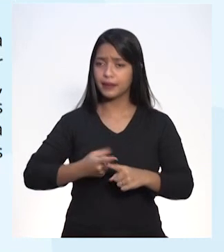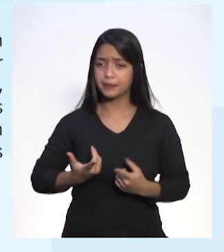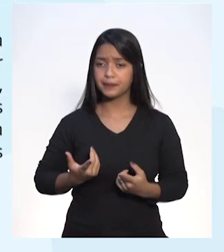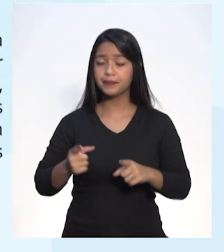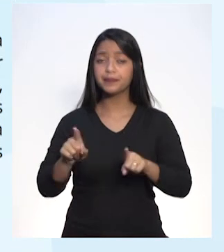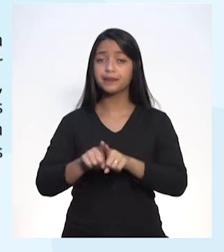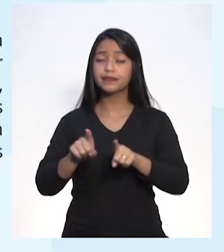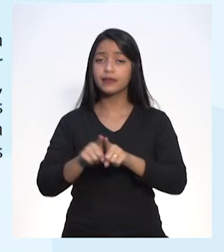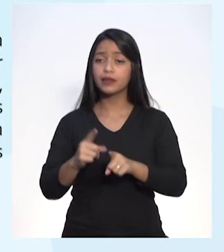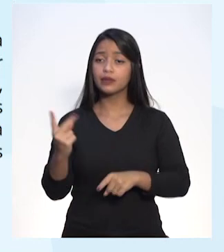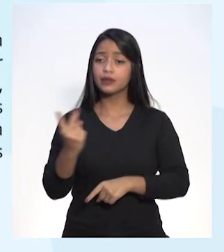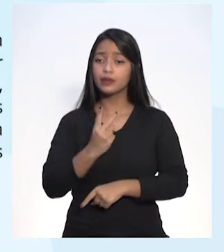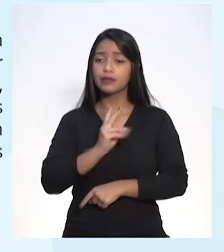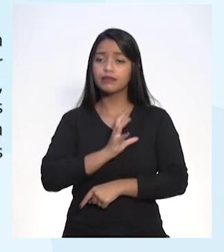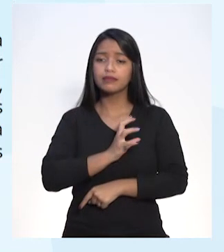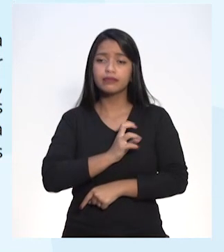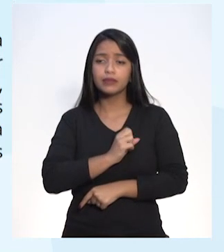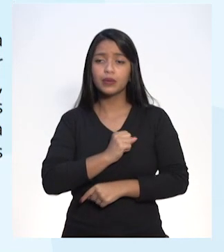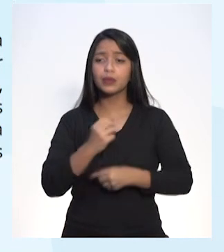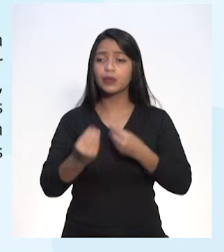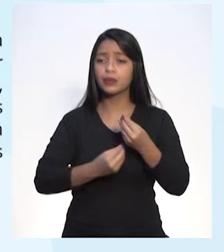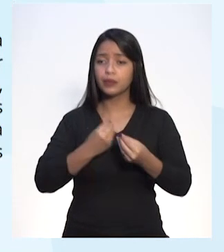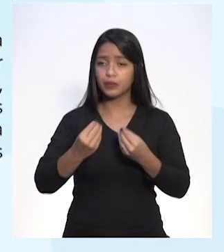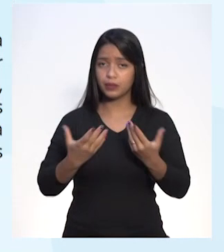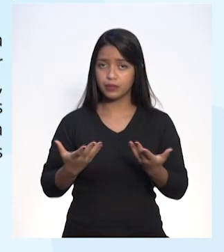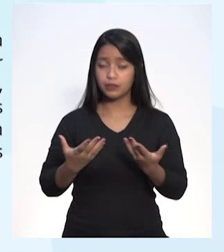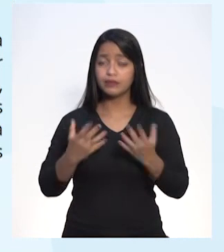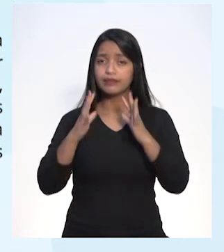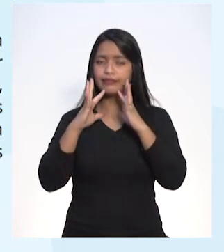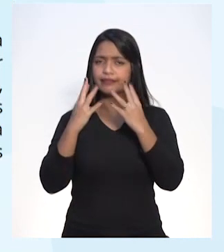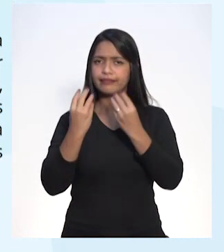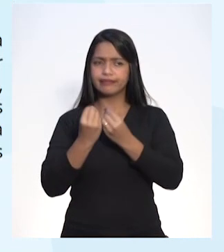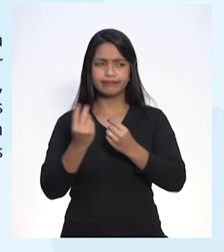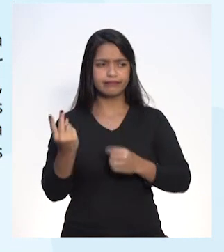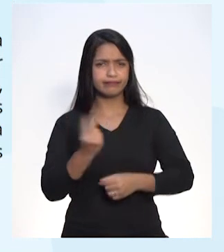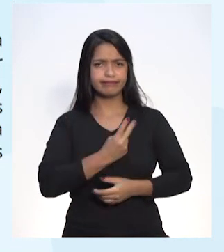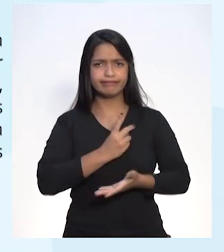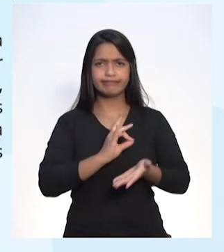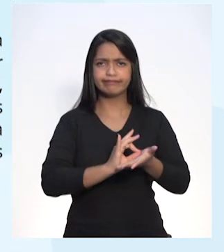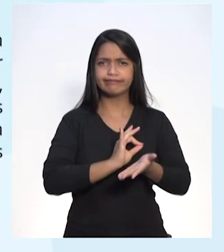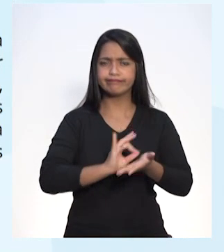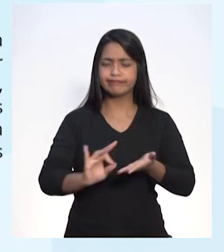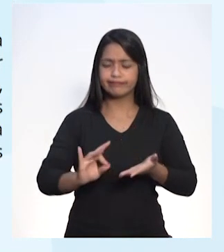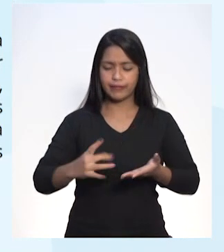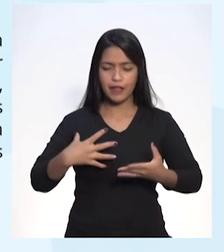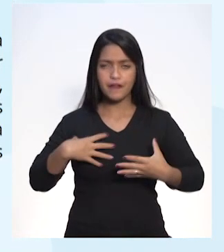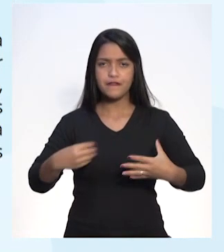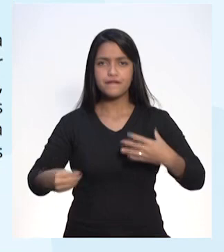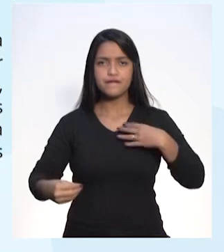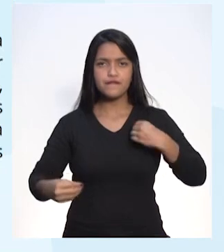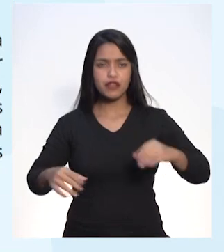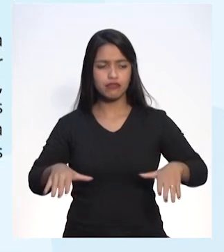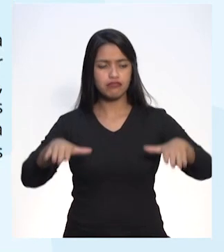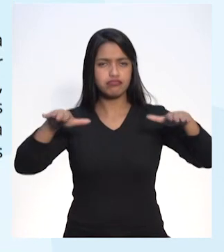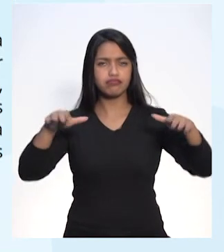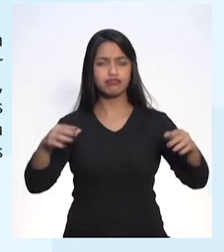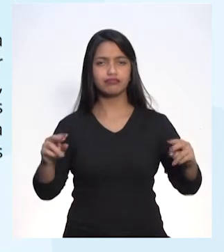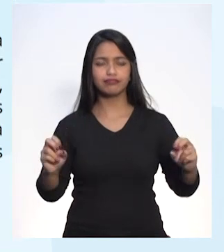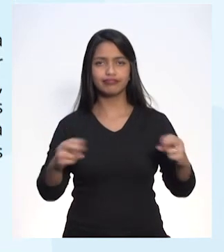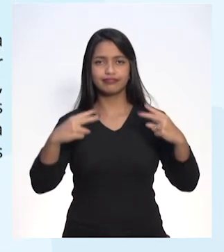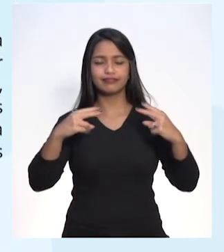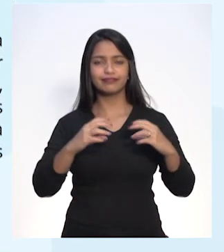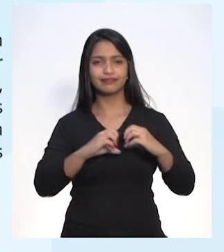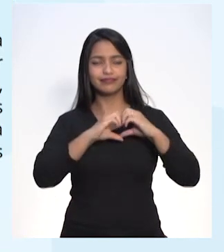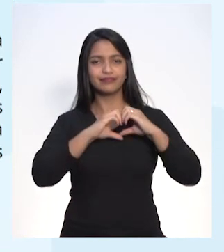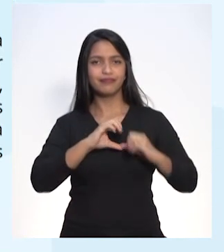assim, cenário, local e tal. Ali tem o local, tem falando das 2 casas, falando um pouco do enredo, da história. Então,